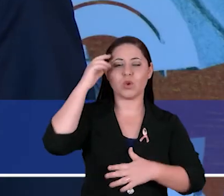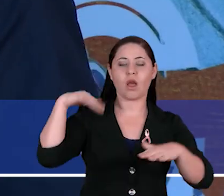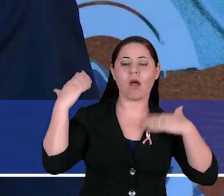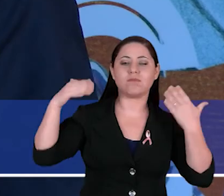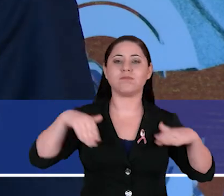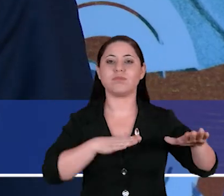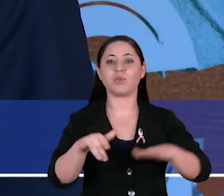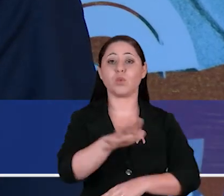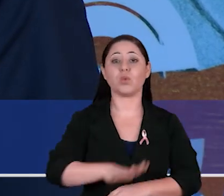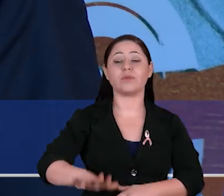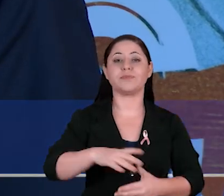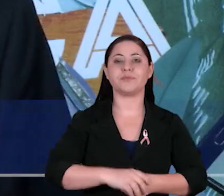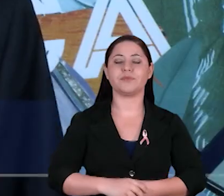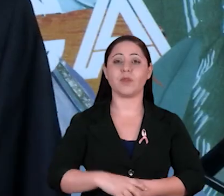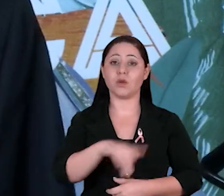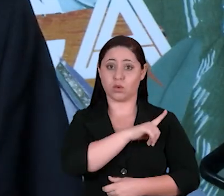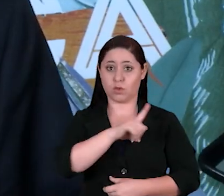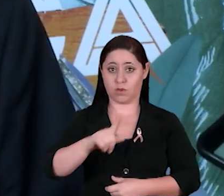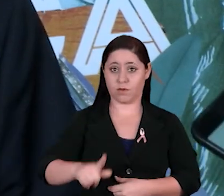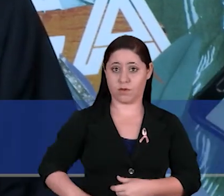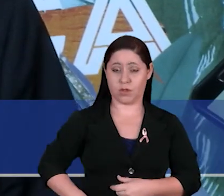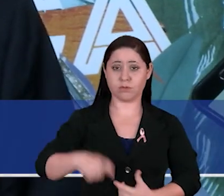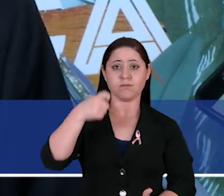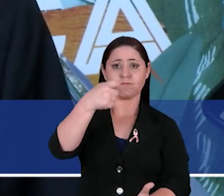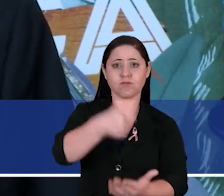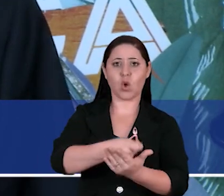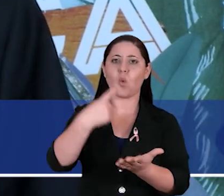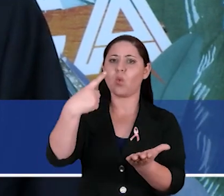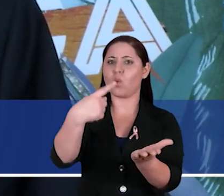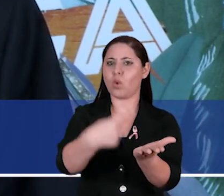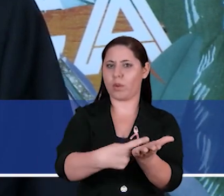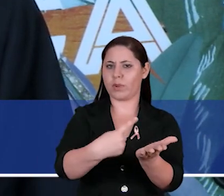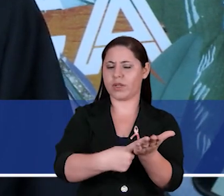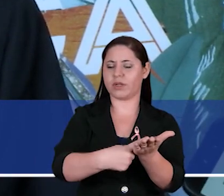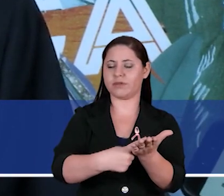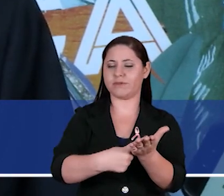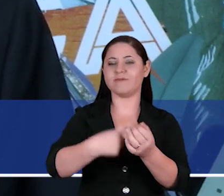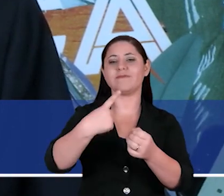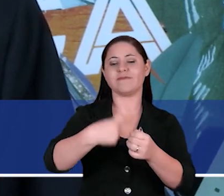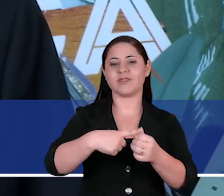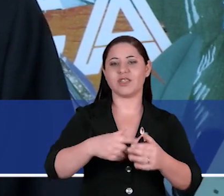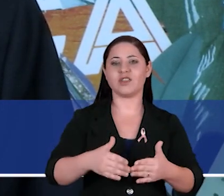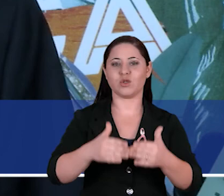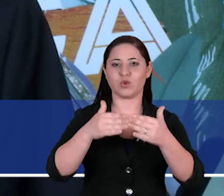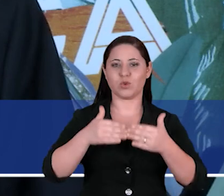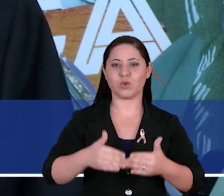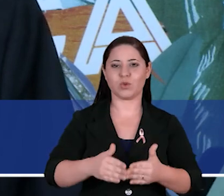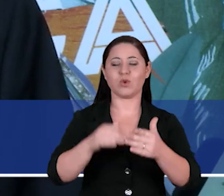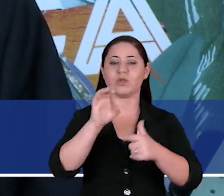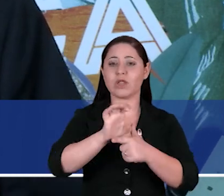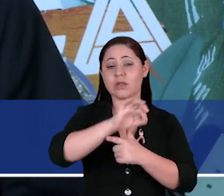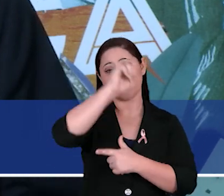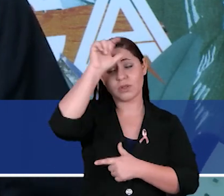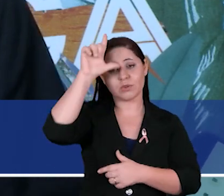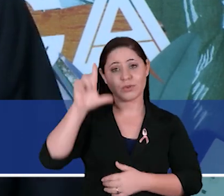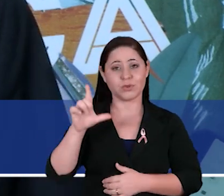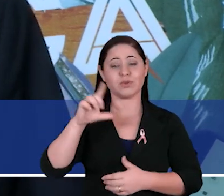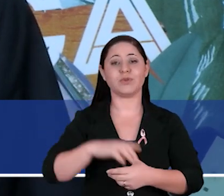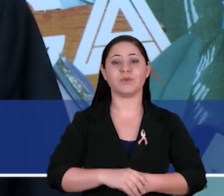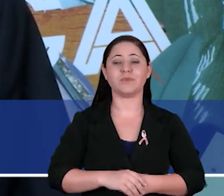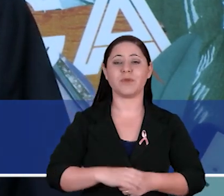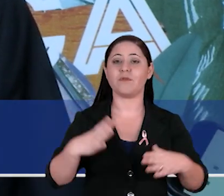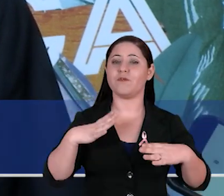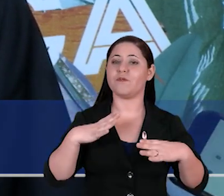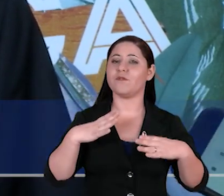e do turismo regional. Nosso governador reafirmando o compromisso com a cidade de Corumbá, com o estado do Mato Grosso